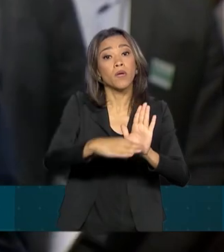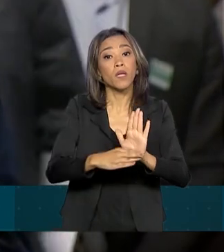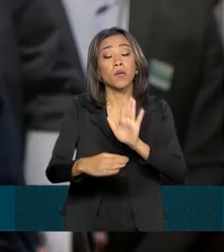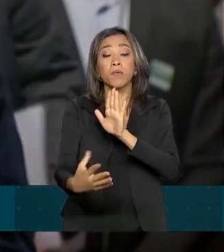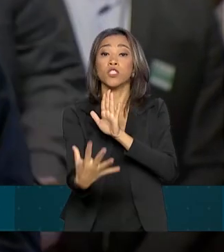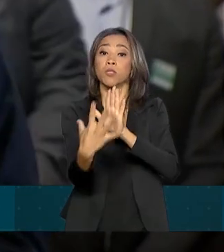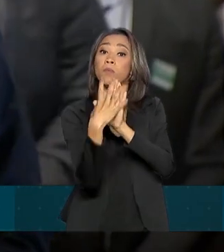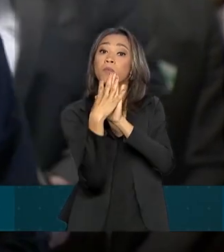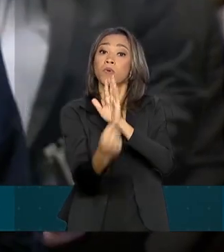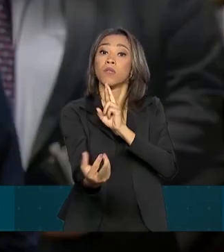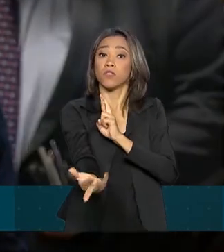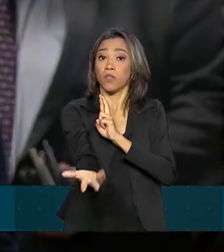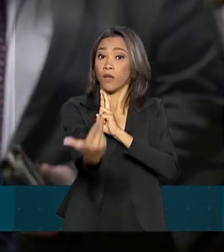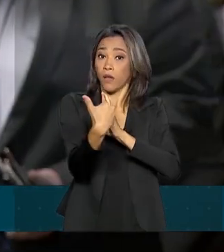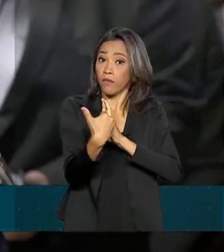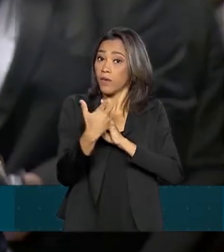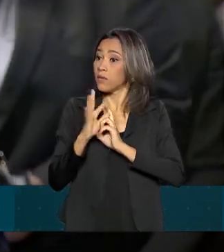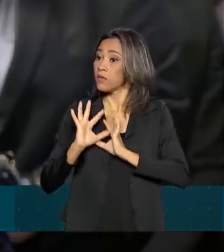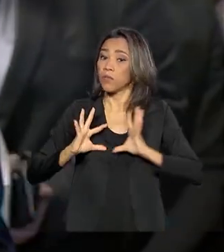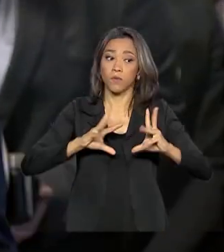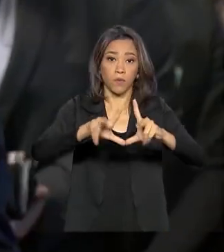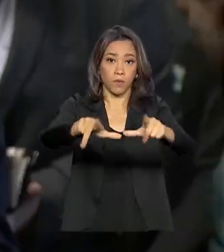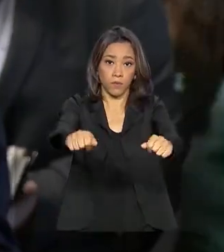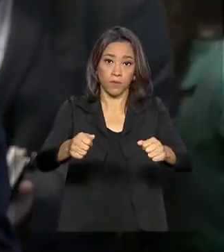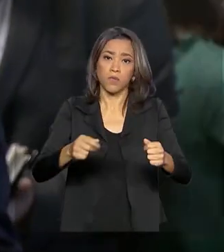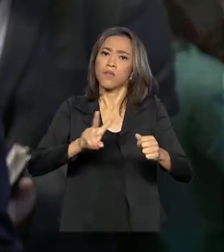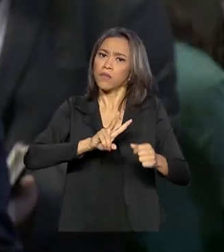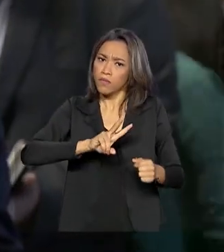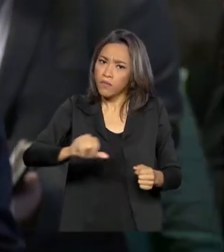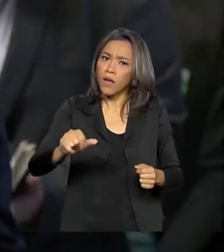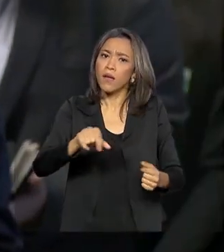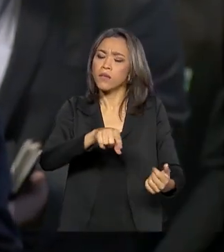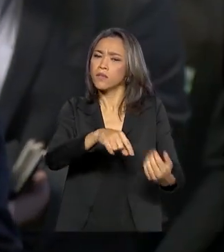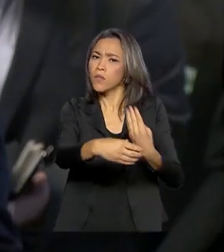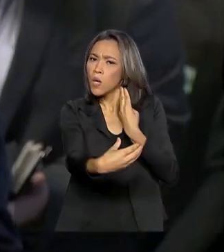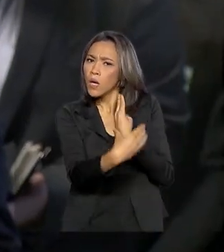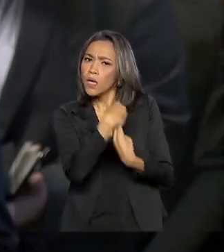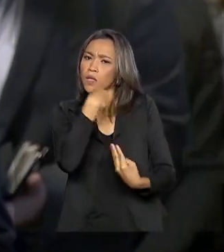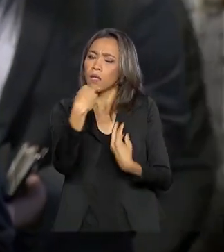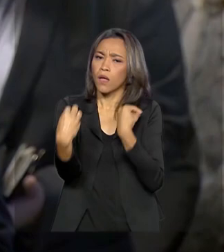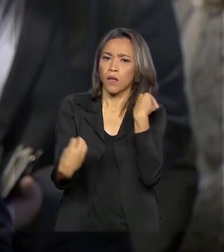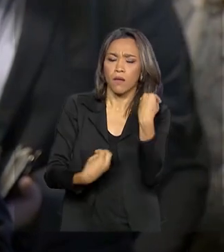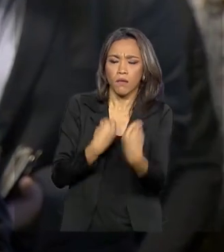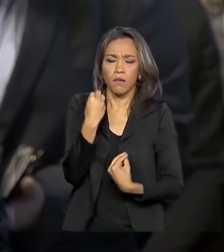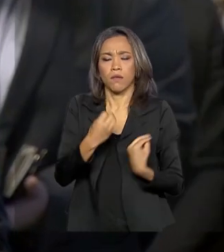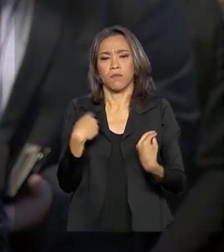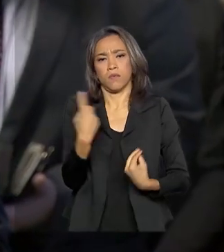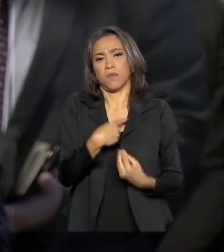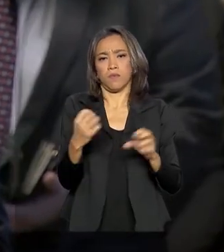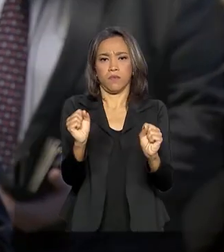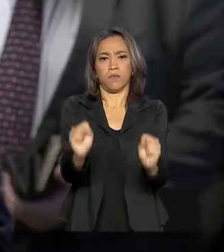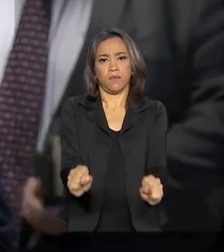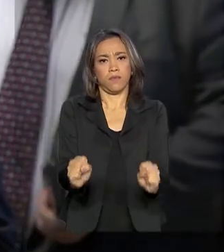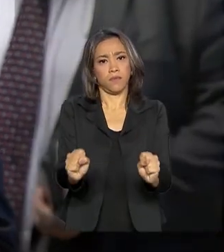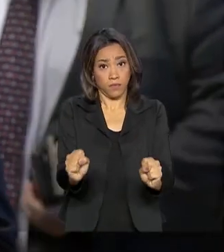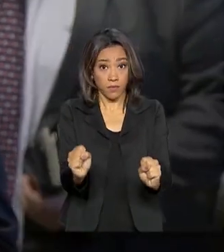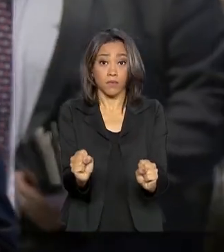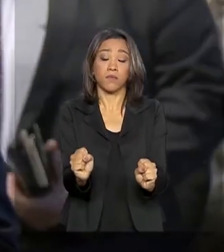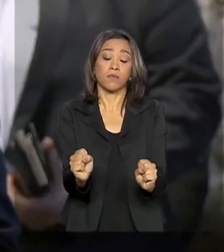e que vai dar à luz o farol para que a gente possa efetivamente